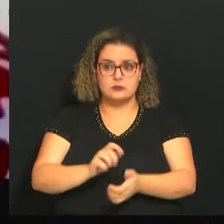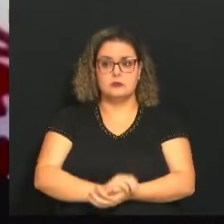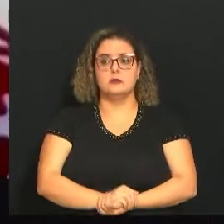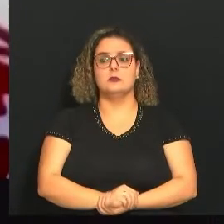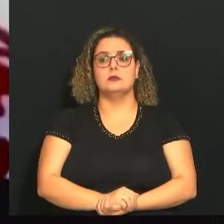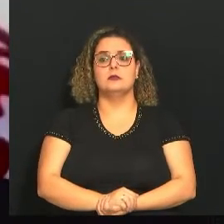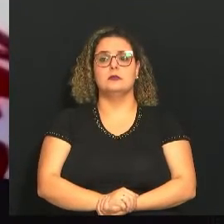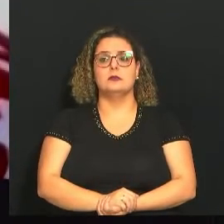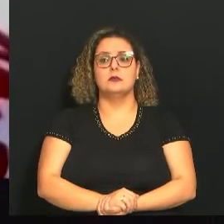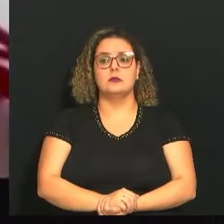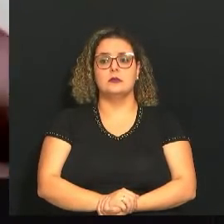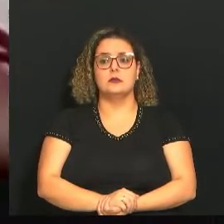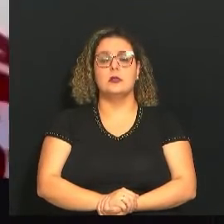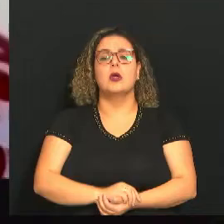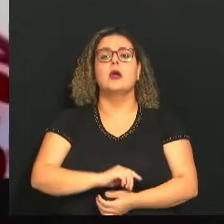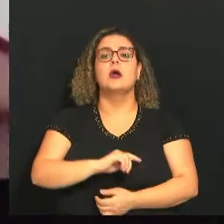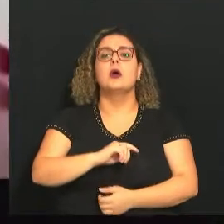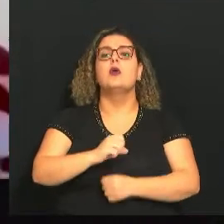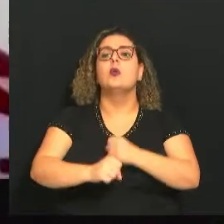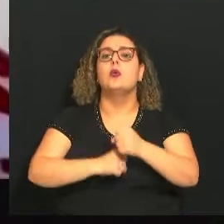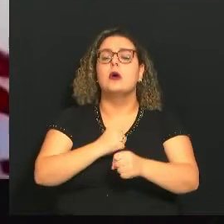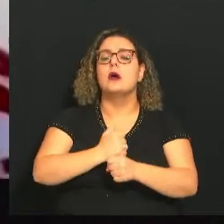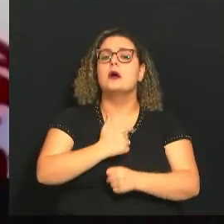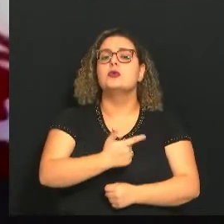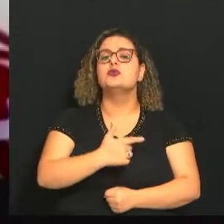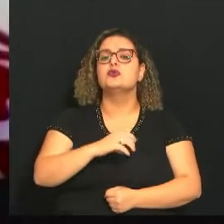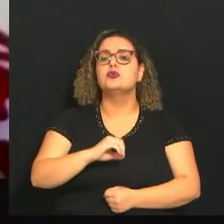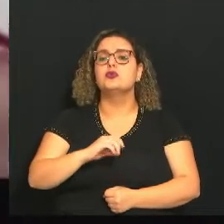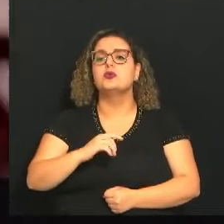assim, 2022 tem um orçamento menor